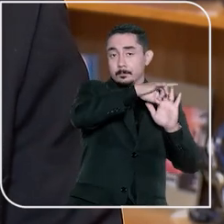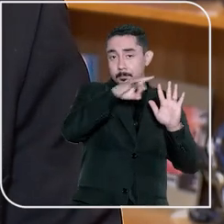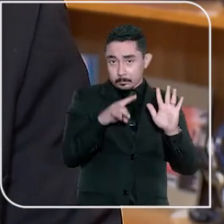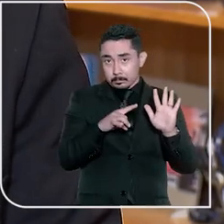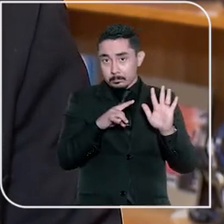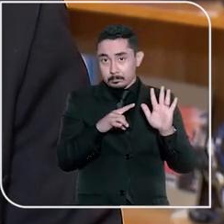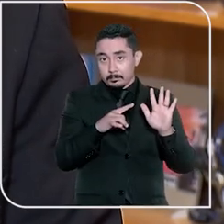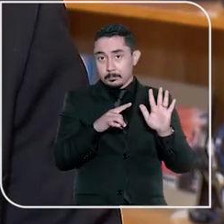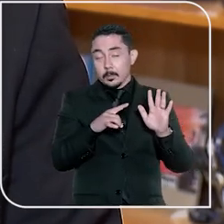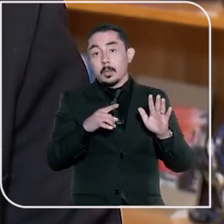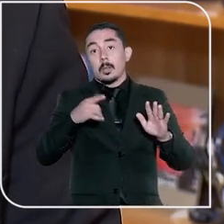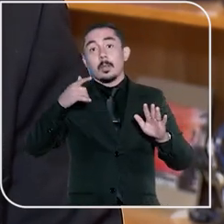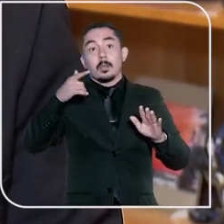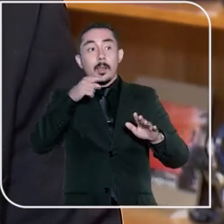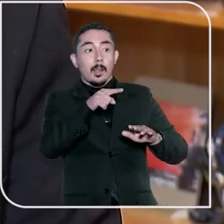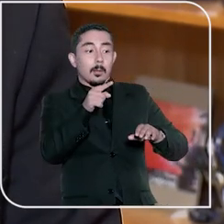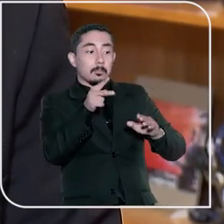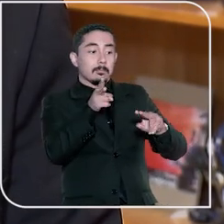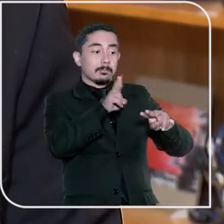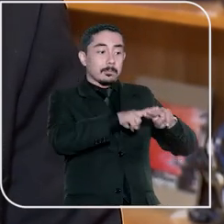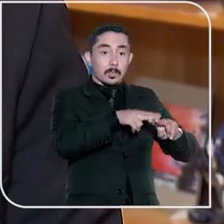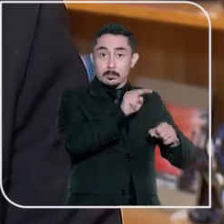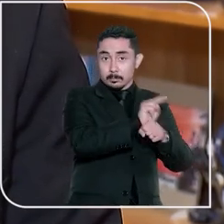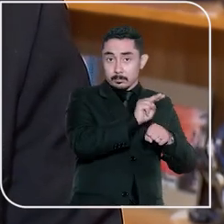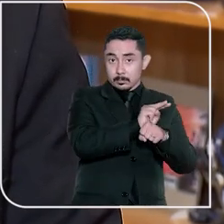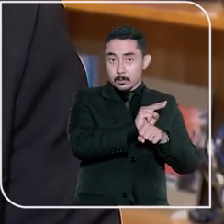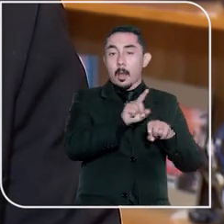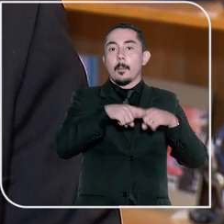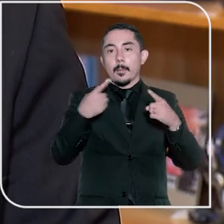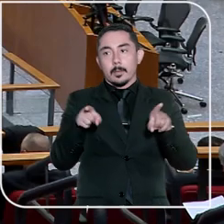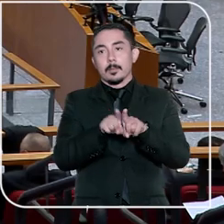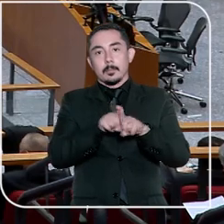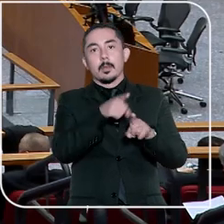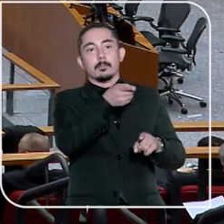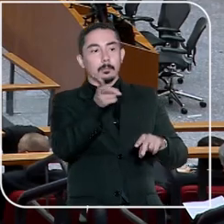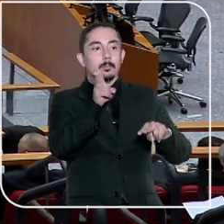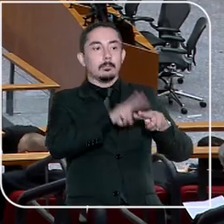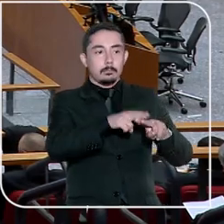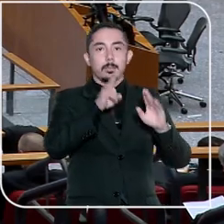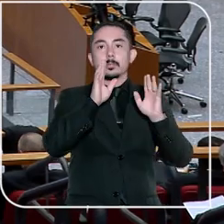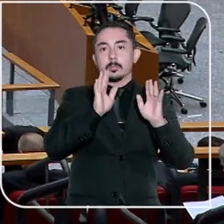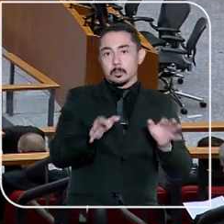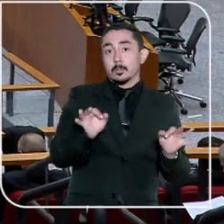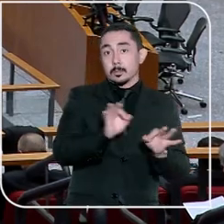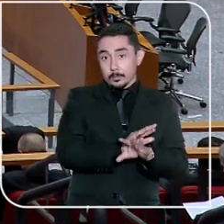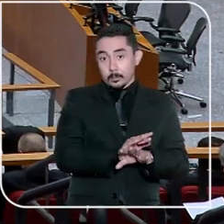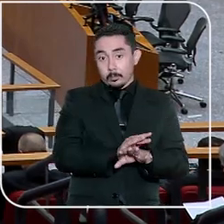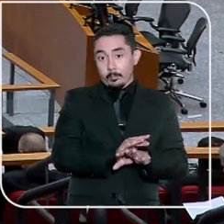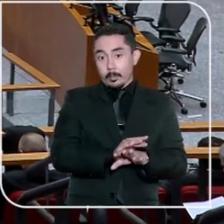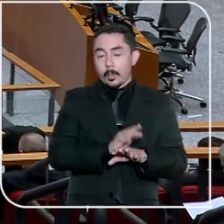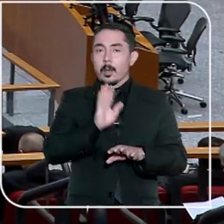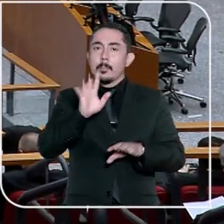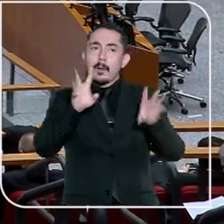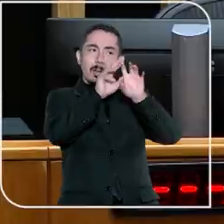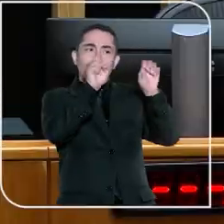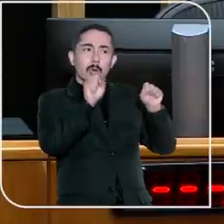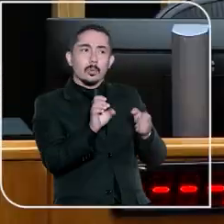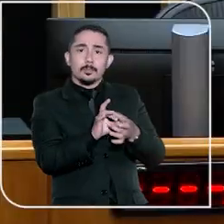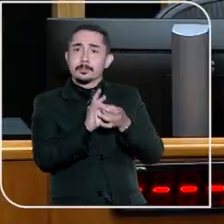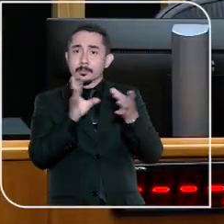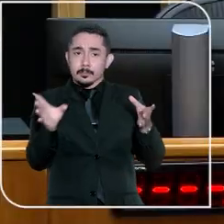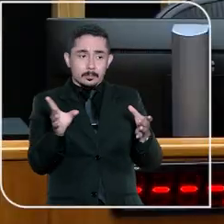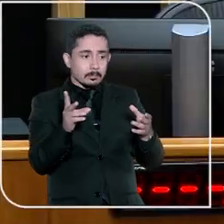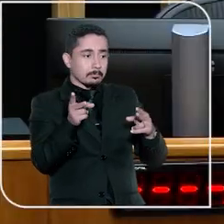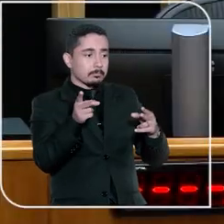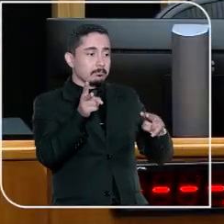estivessem em prisão preventiva mas também para aquelas já condenadas no entanto o entendimento da corte não admite a concessão